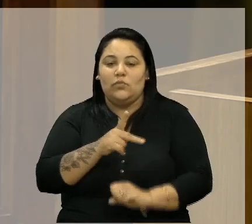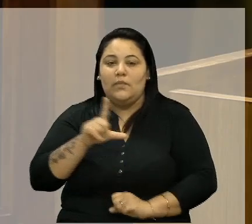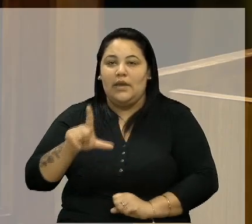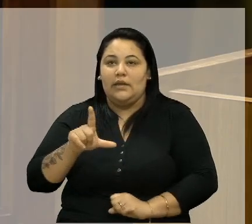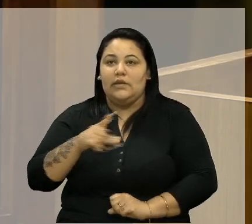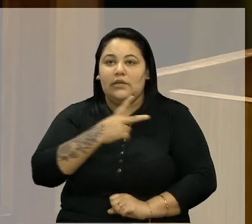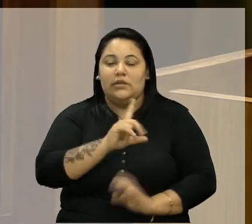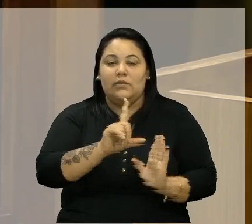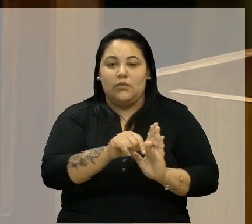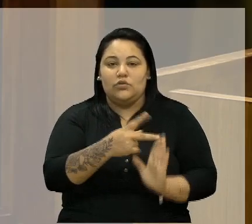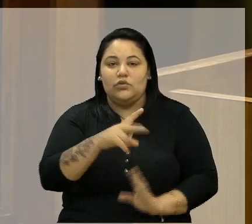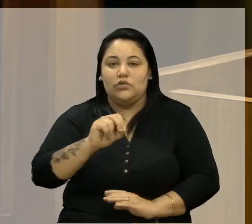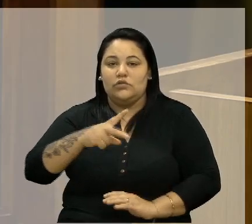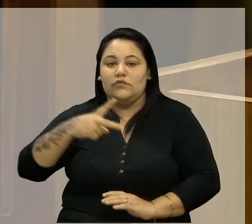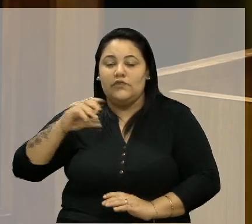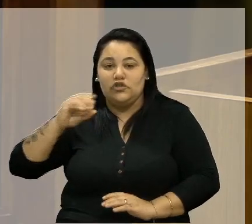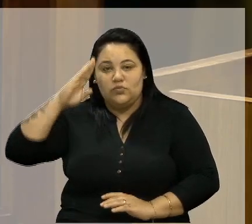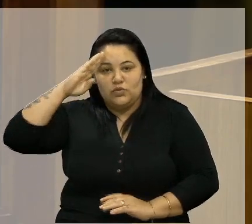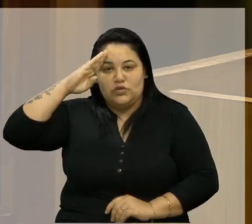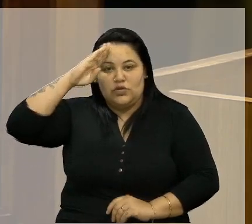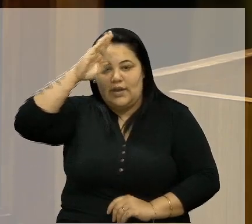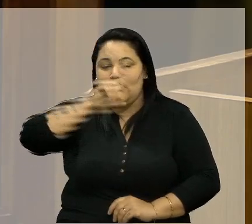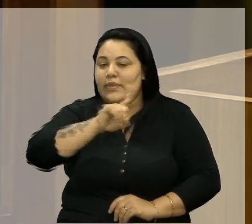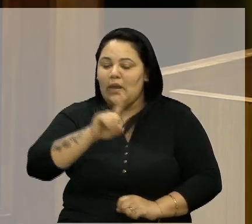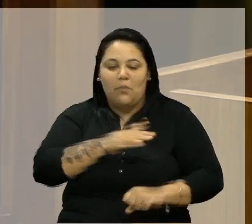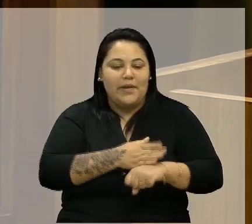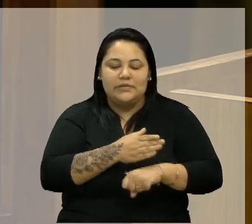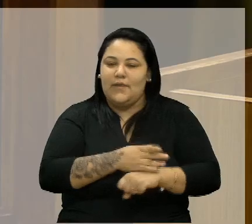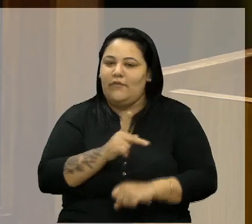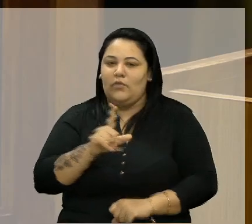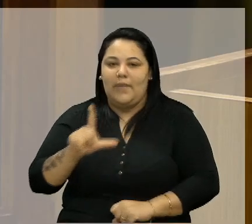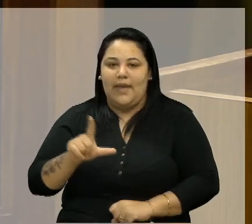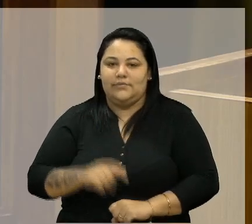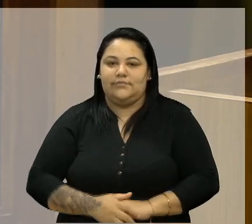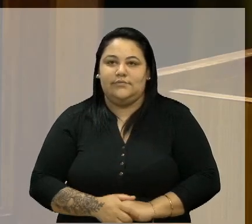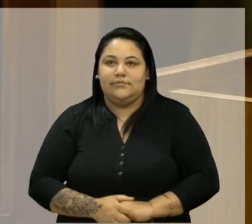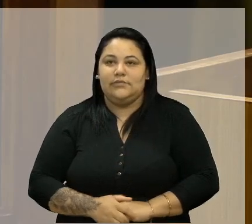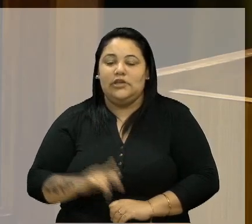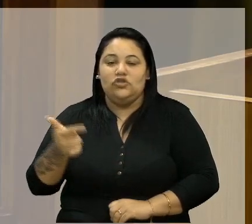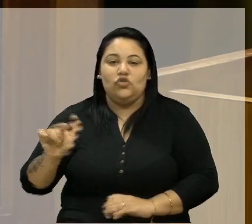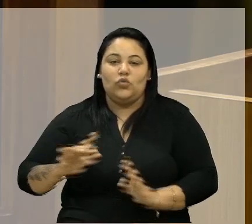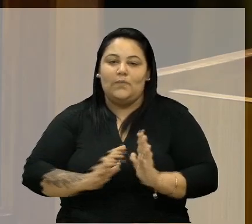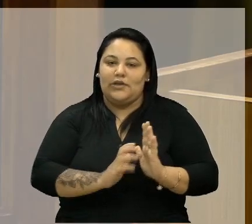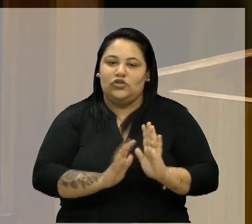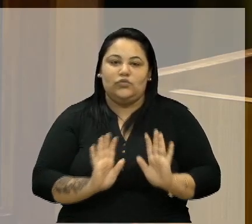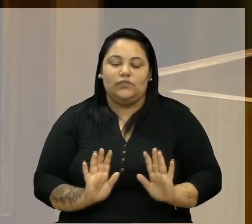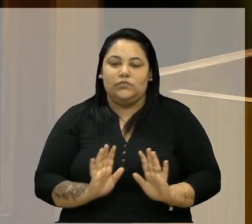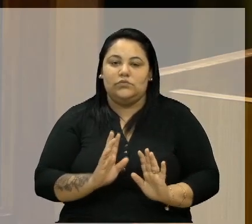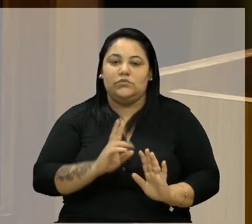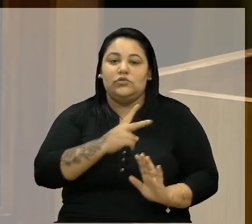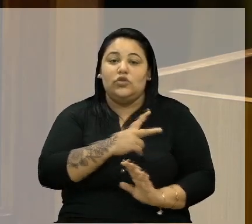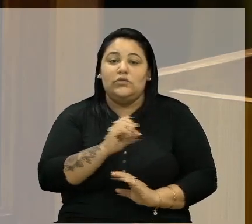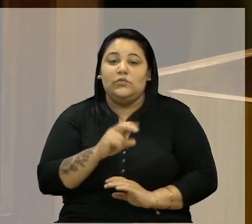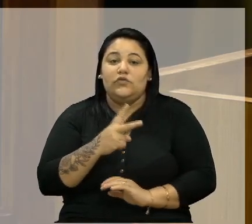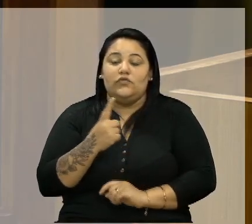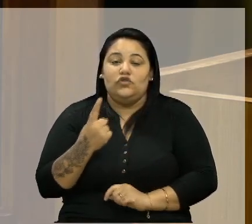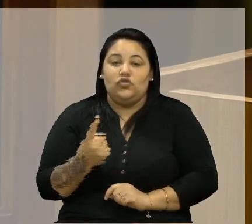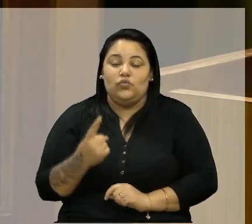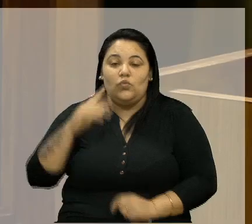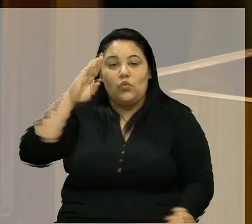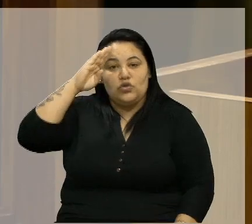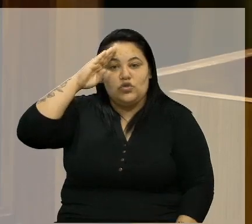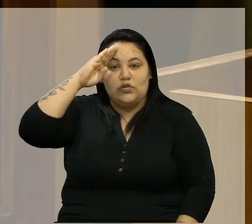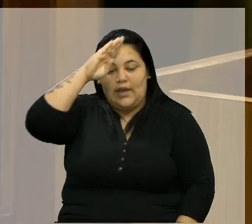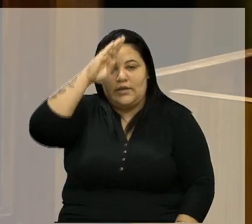em 2020 o Bolsonaro não era do partido PL. Era de outro partido. Em 2021, o Bolsonaro